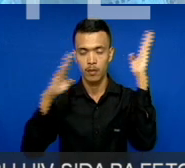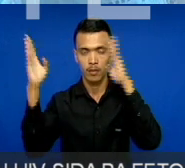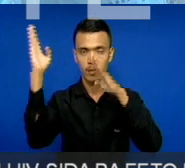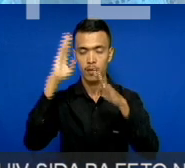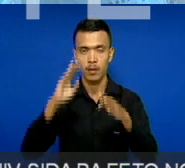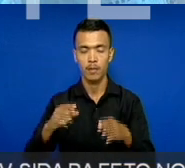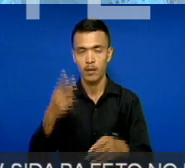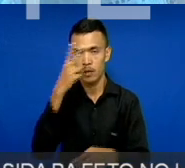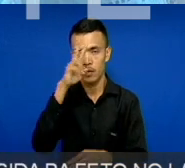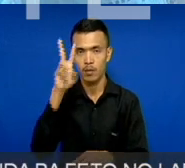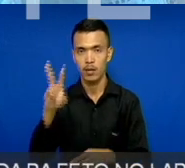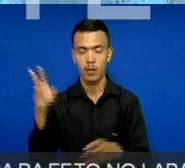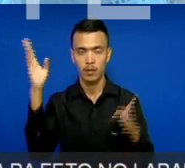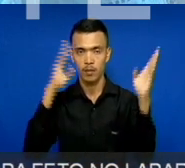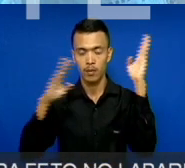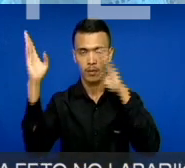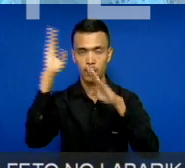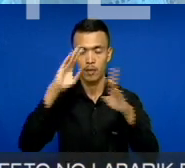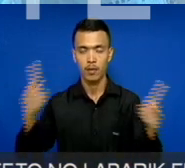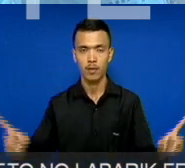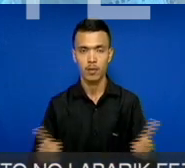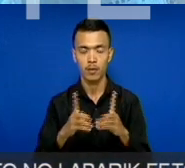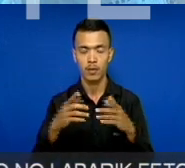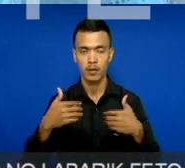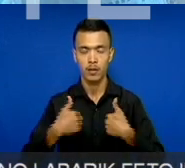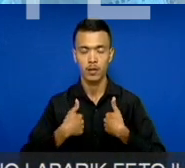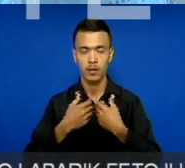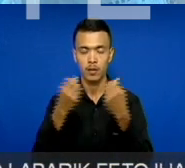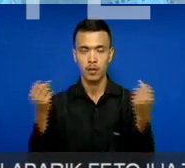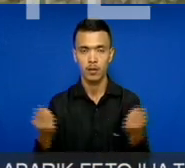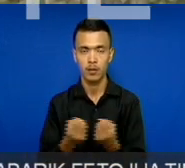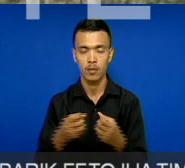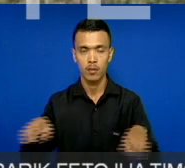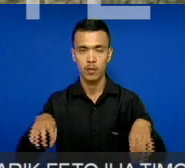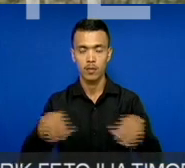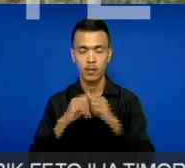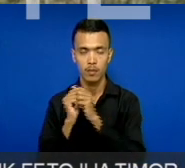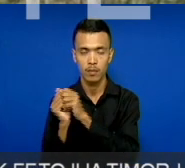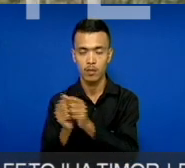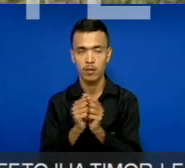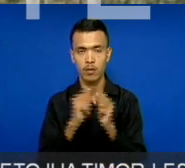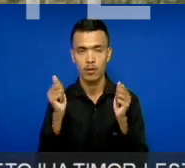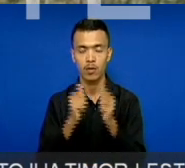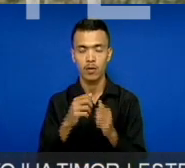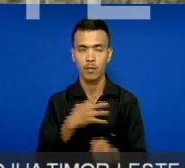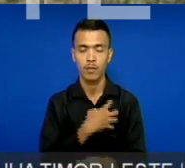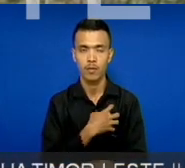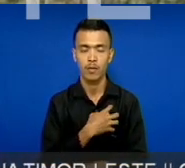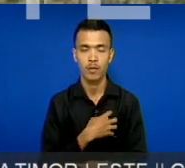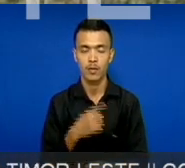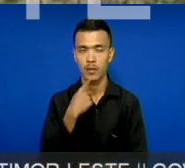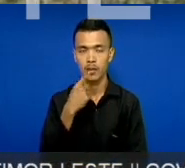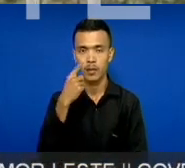haver ele liga problema se não acontece a suco na lei há muito que a polícia se suco na mulesu Celestino Coli